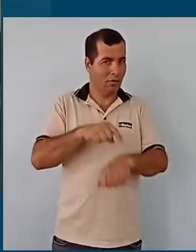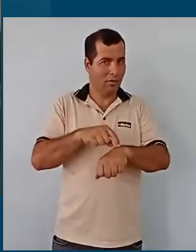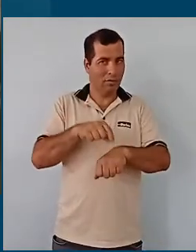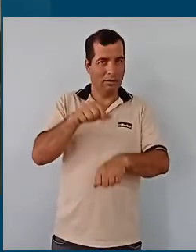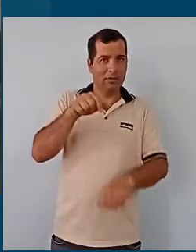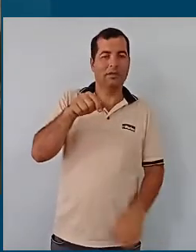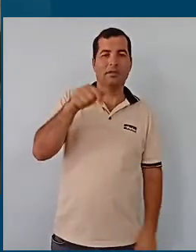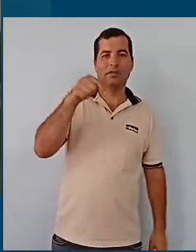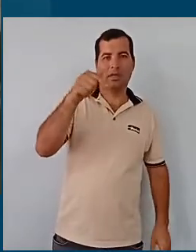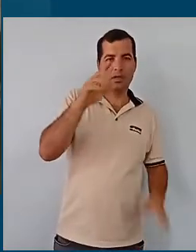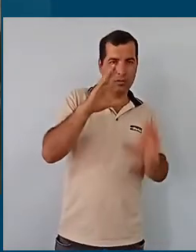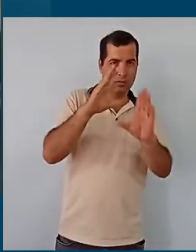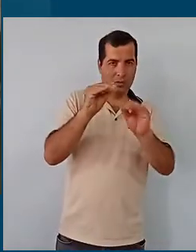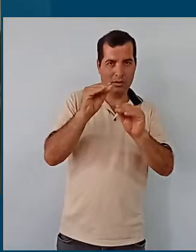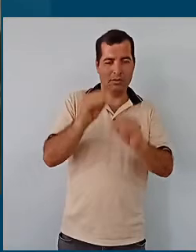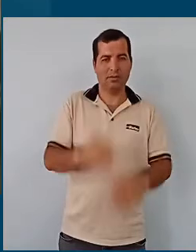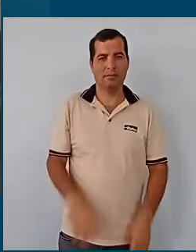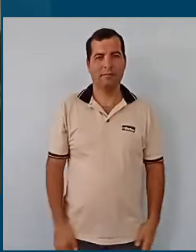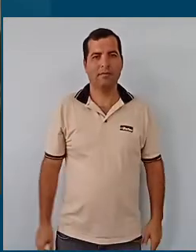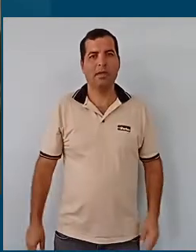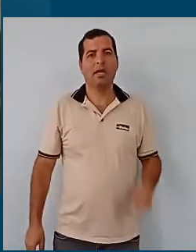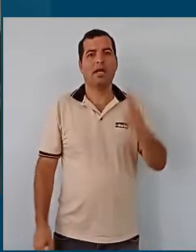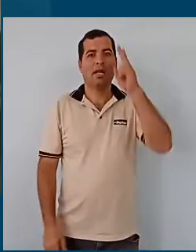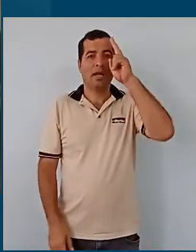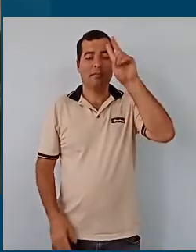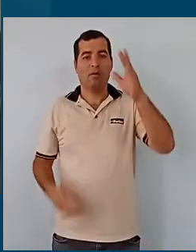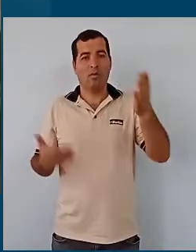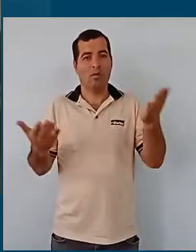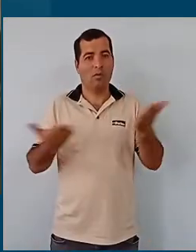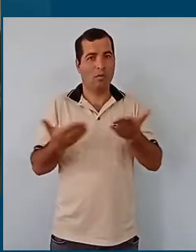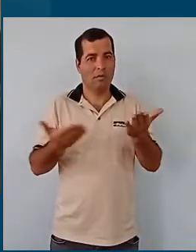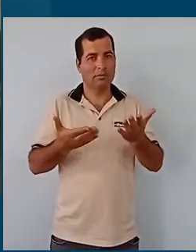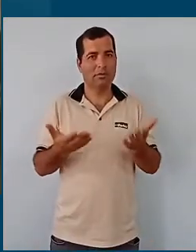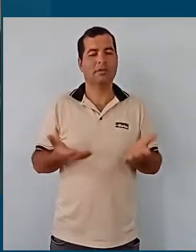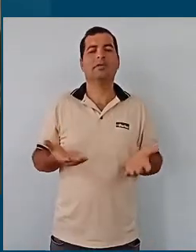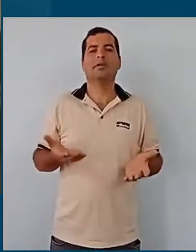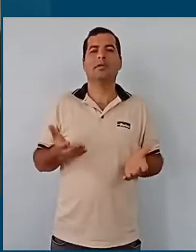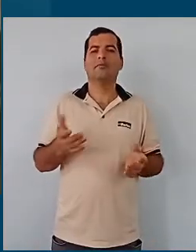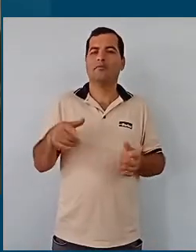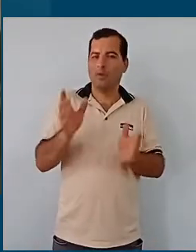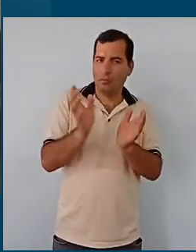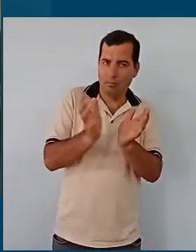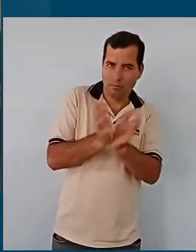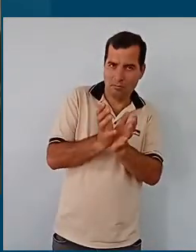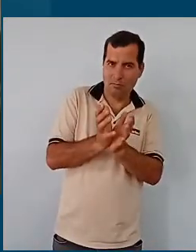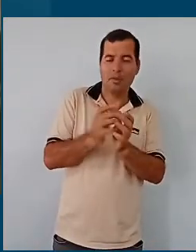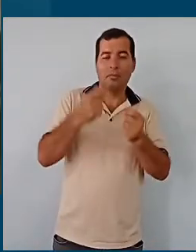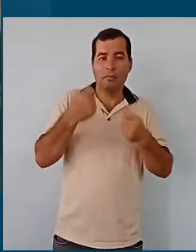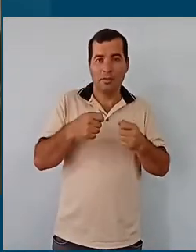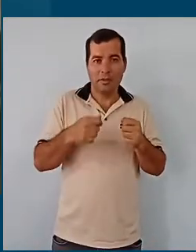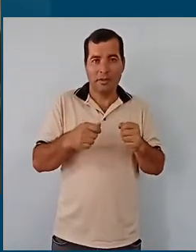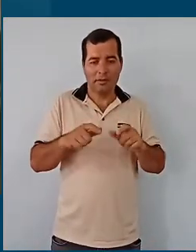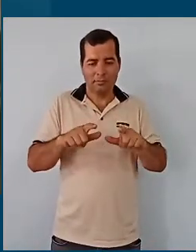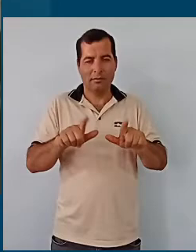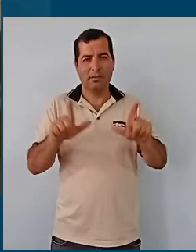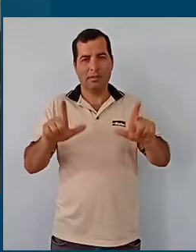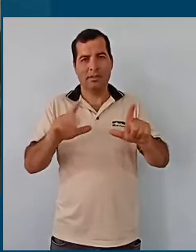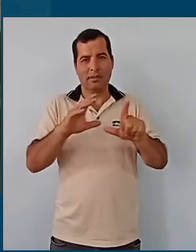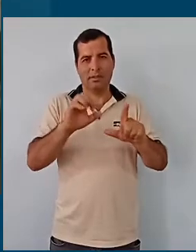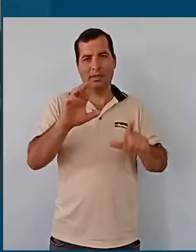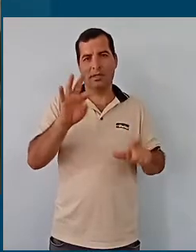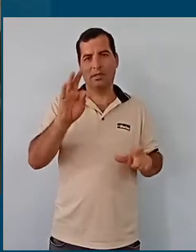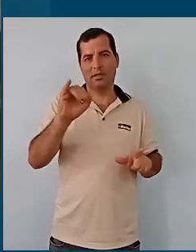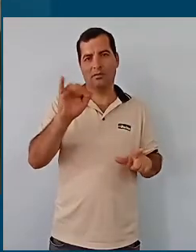horas. Lembramos para vocês, então, que hoje, quem estiver participando aqui do evento, quiser receber o